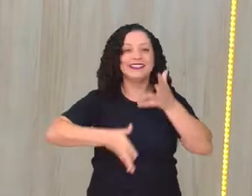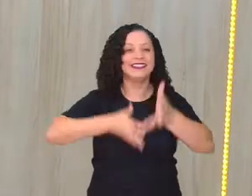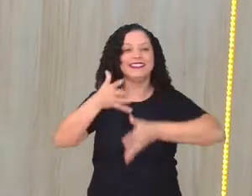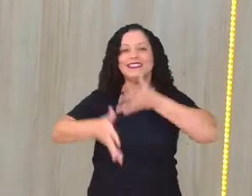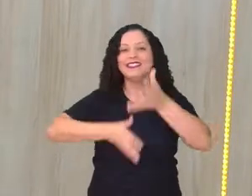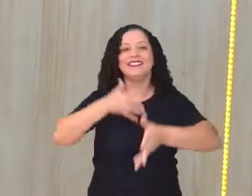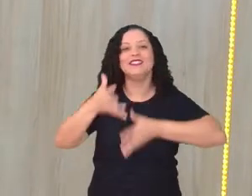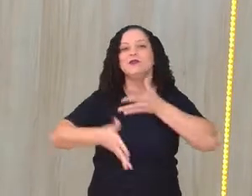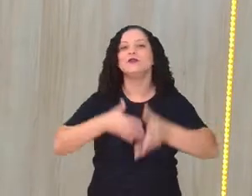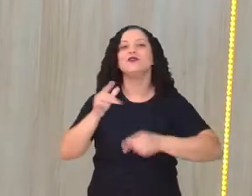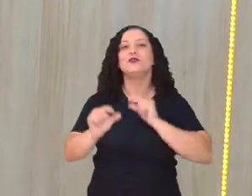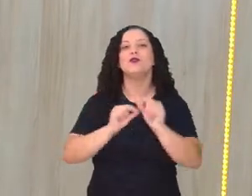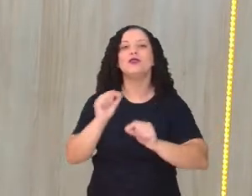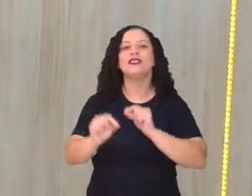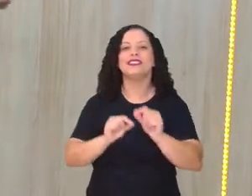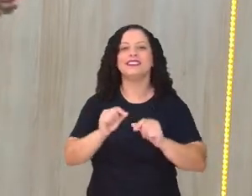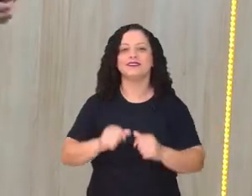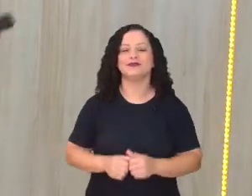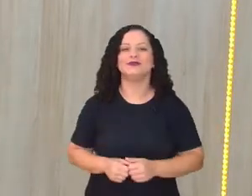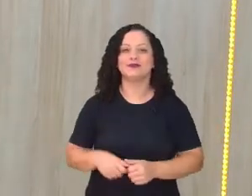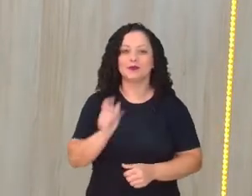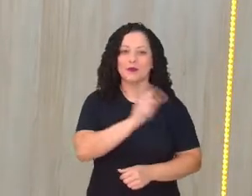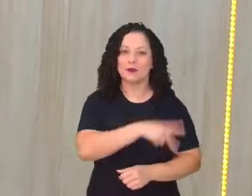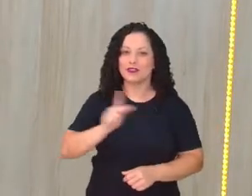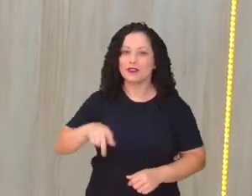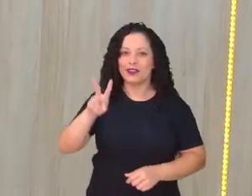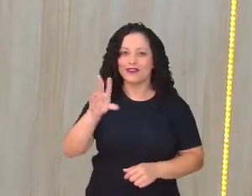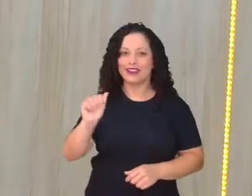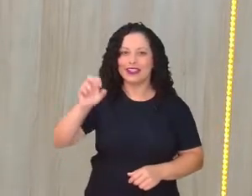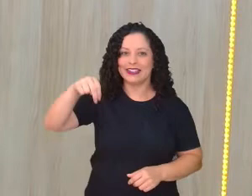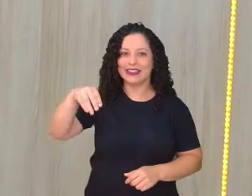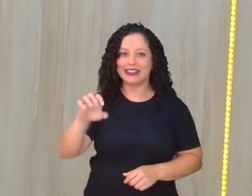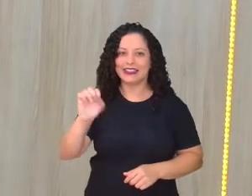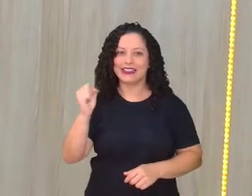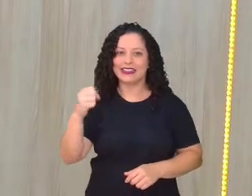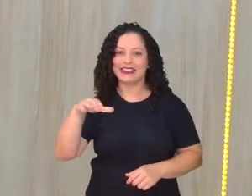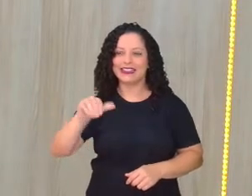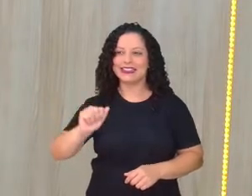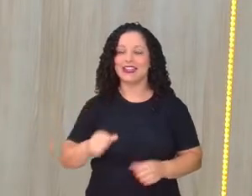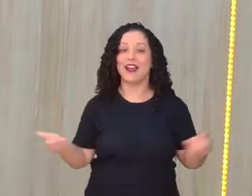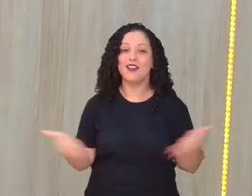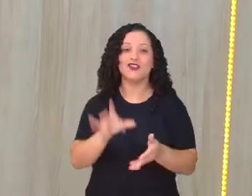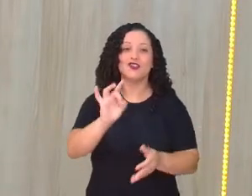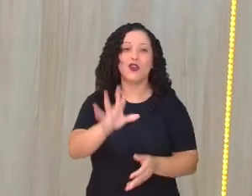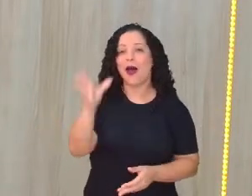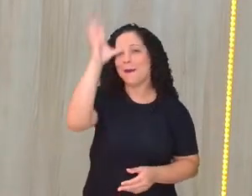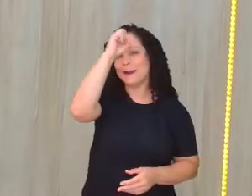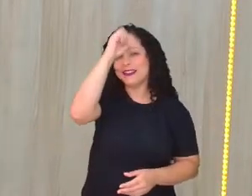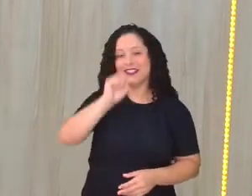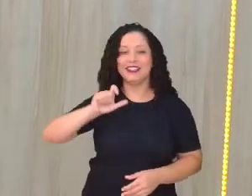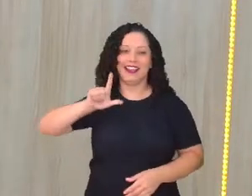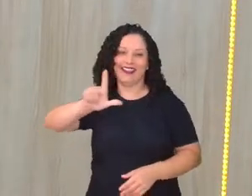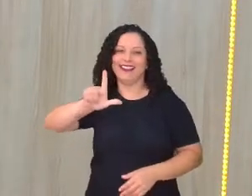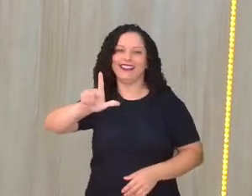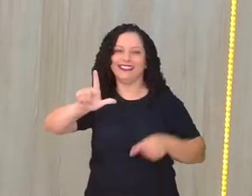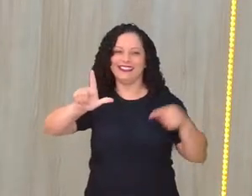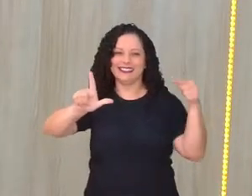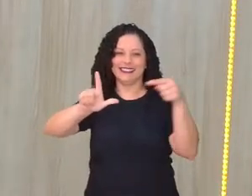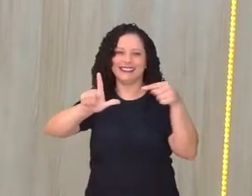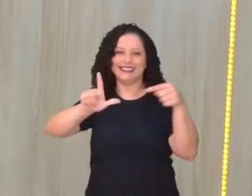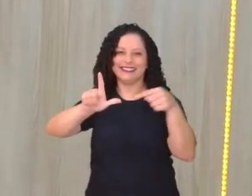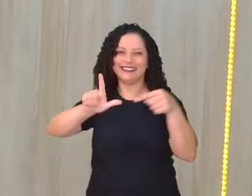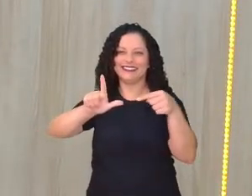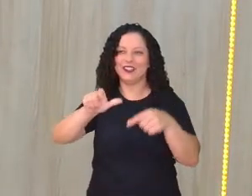agora, professora Vanessa, que está aqui conosco, foi fazer o meu L de Luciano. Ó. L, o